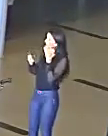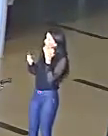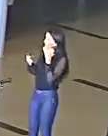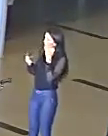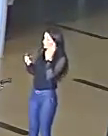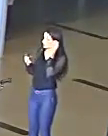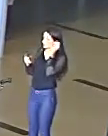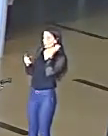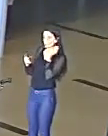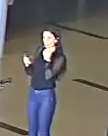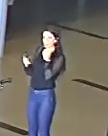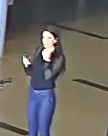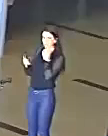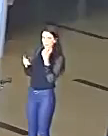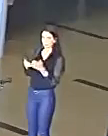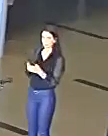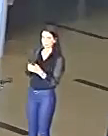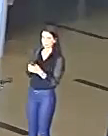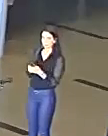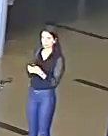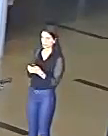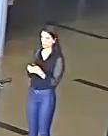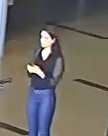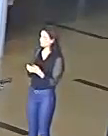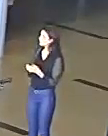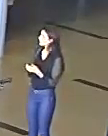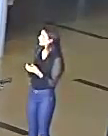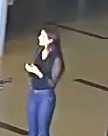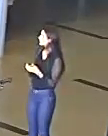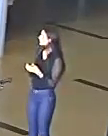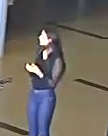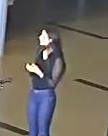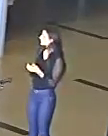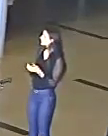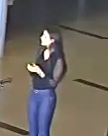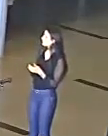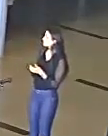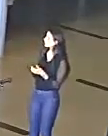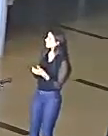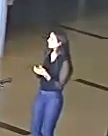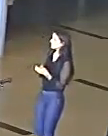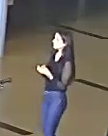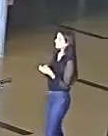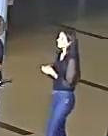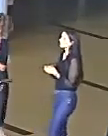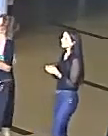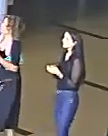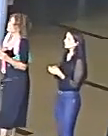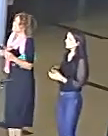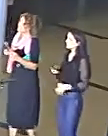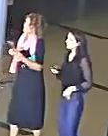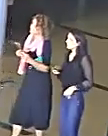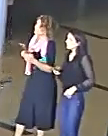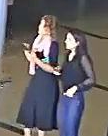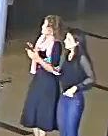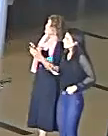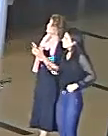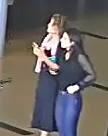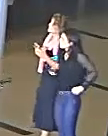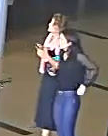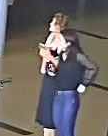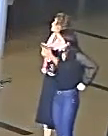agora eu tô aqui mas eu realmente não sei como é que eu vou subir esse símbolo ele é ele é dá maior importância para